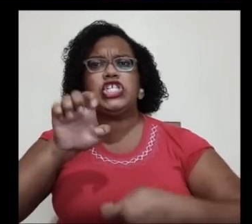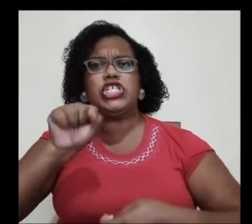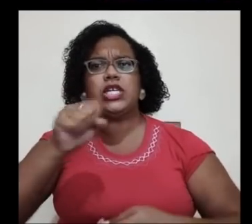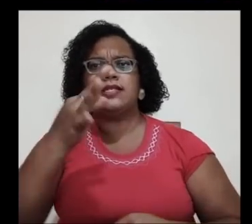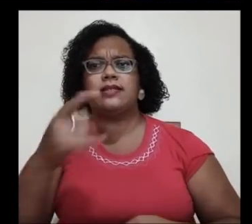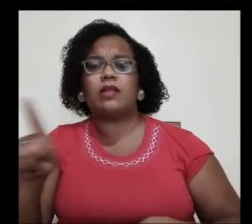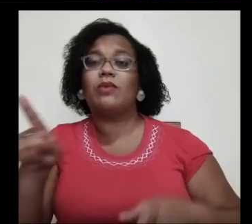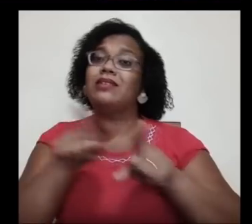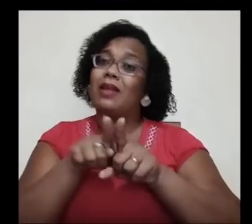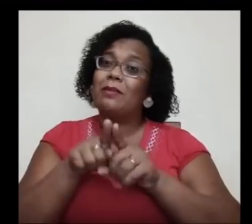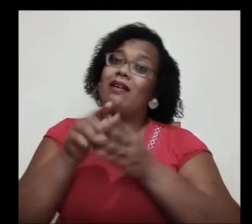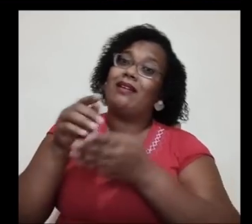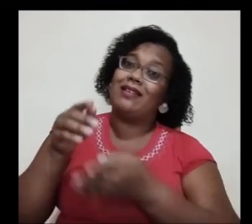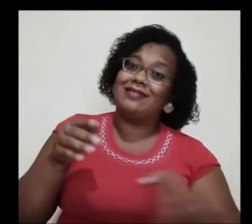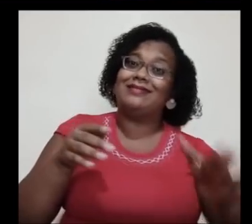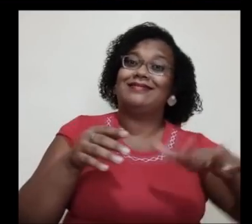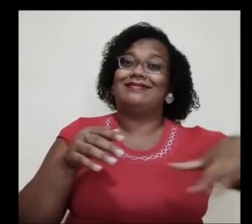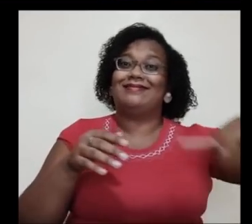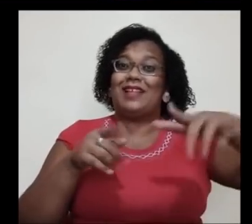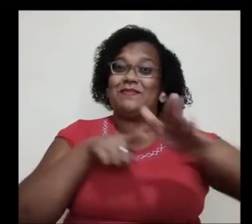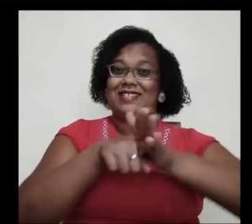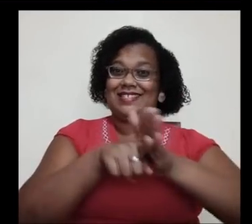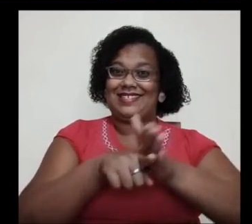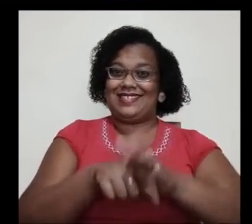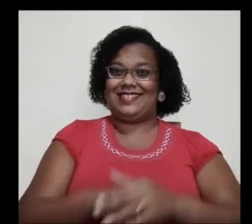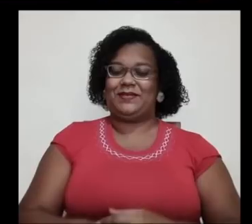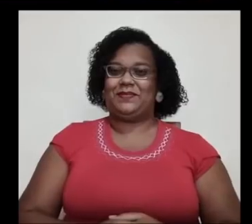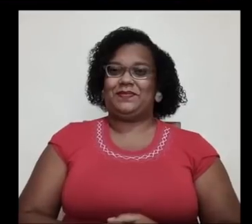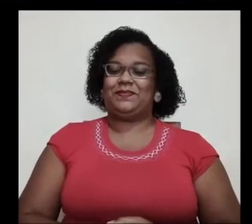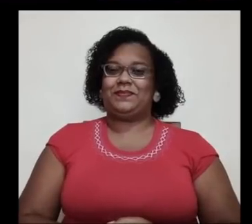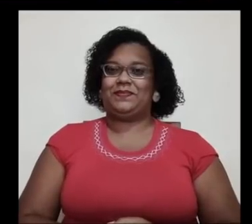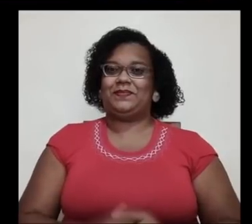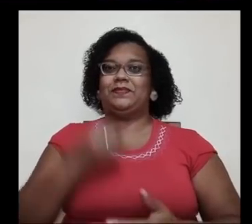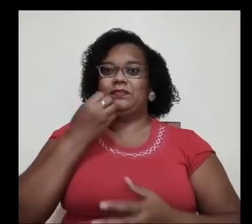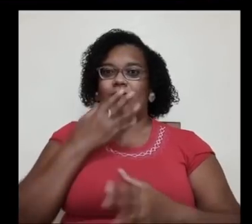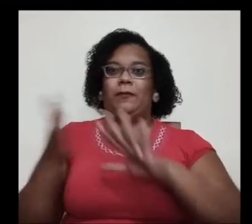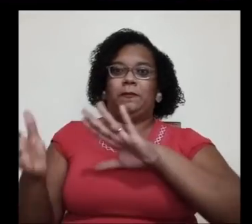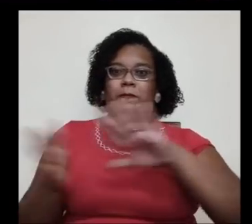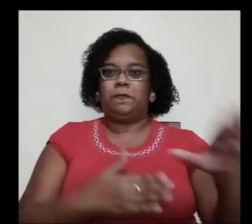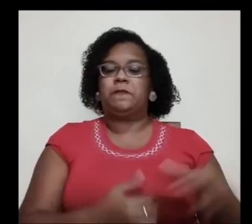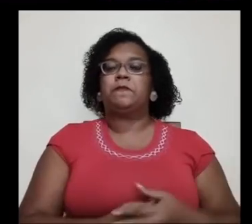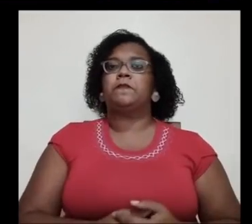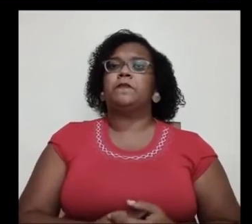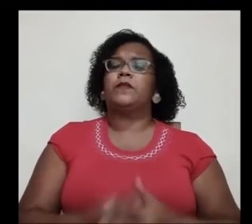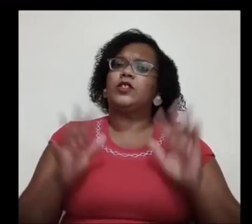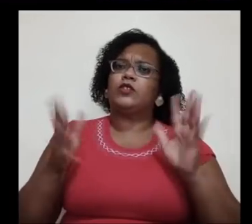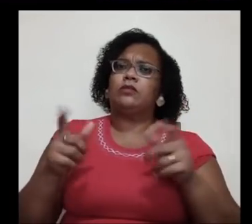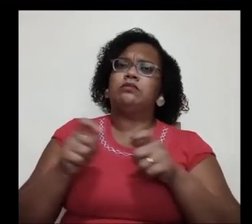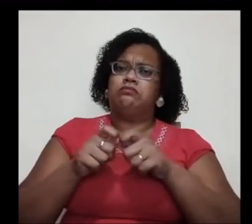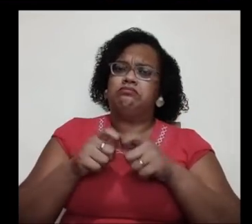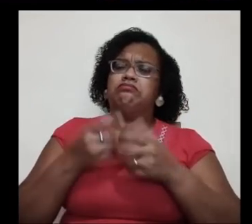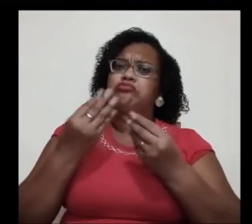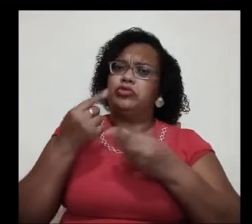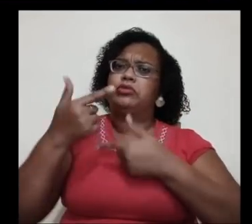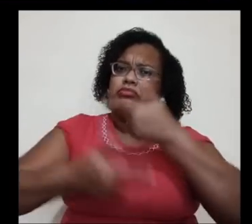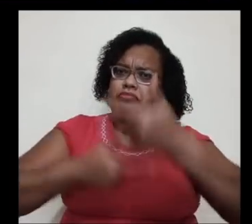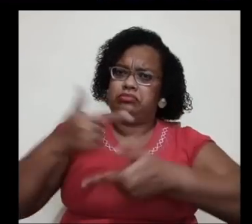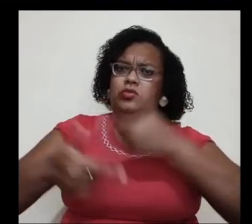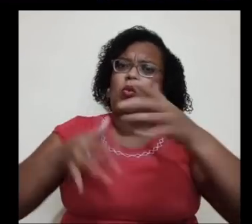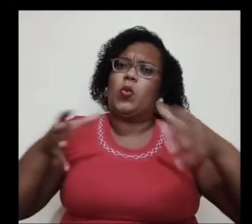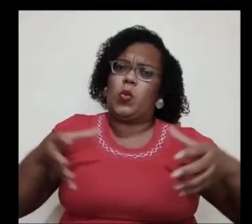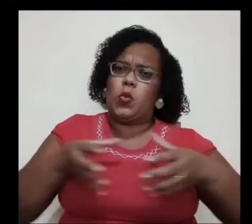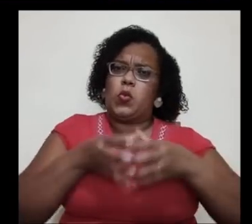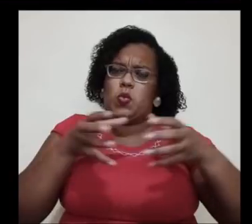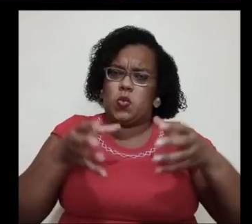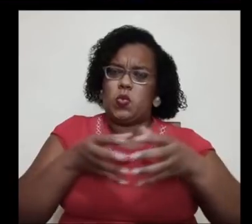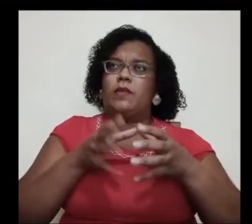instituições de pesquisa. Bem, a gente tem feito muitas batalhas em conjunto nesses últimos anos, em particular no ano passado, eu